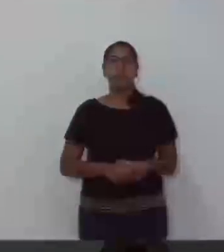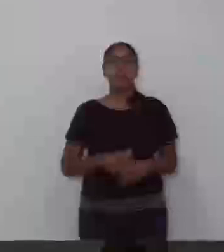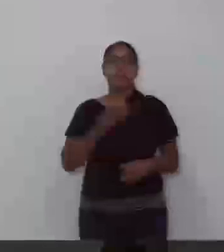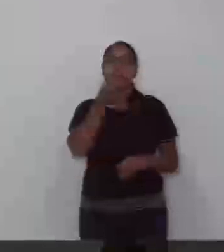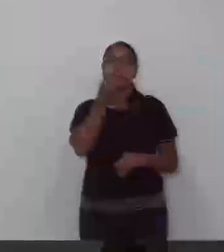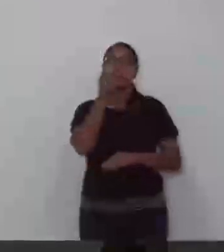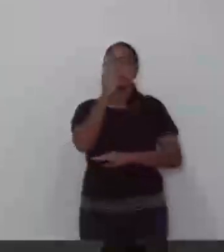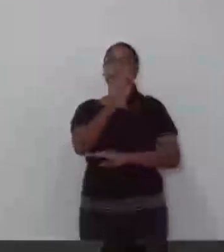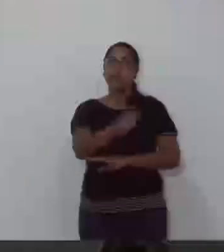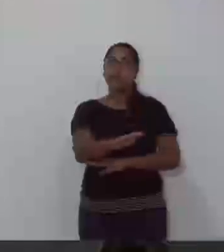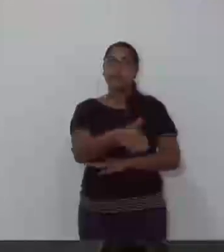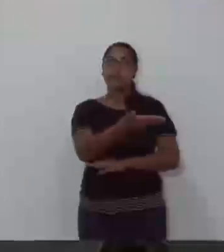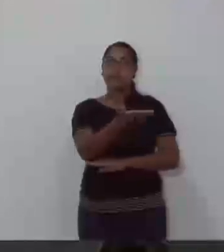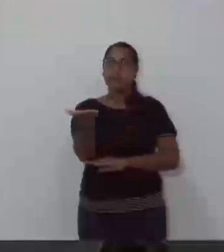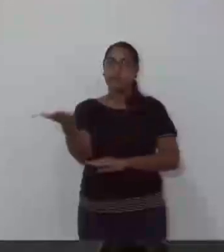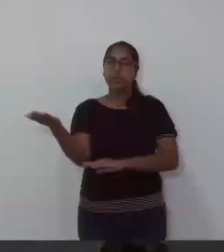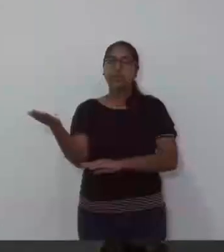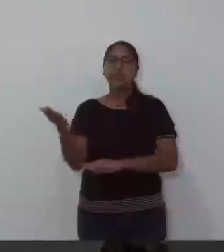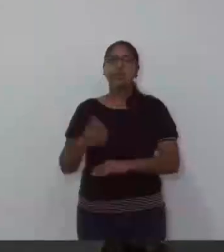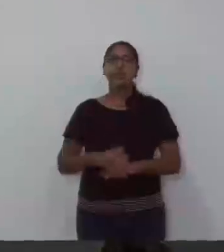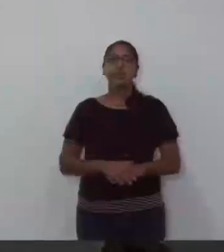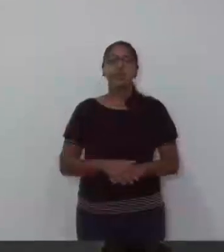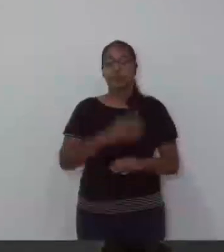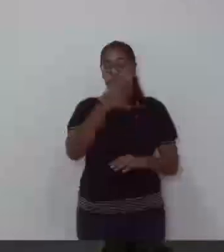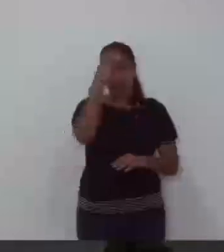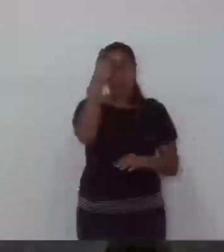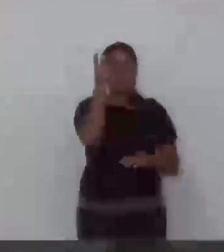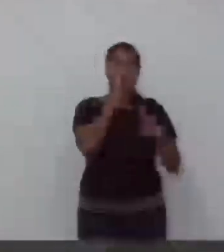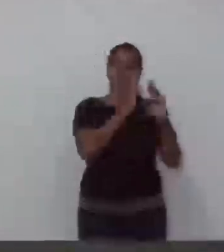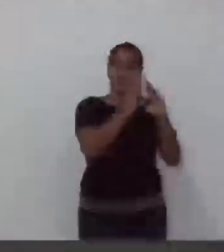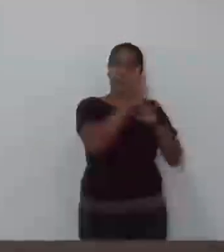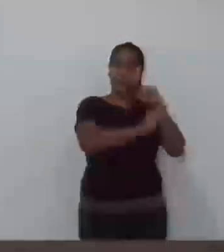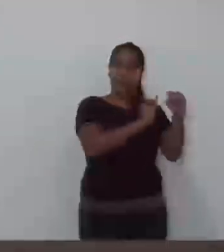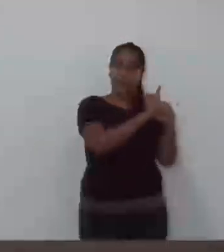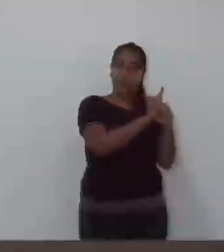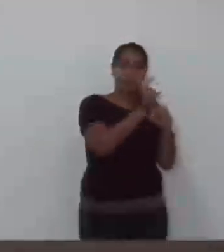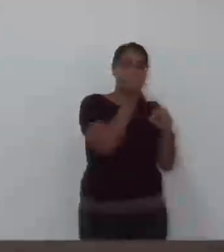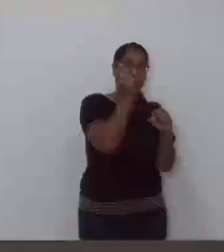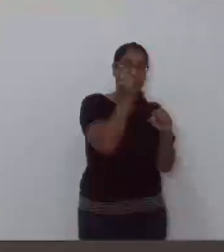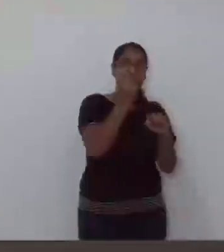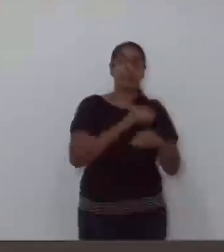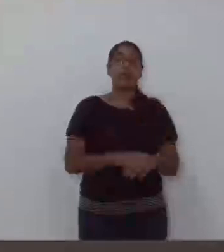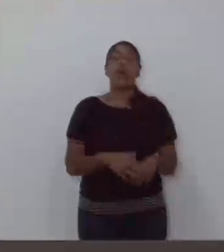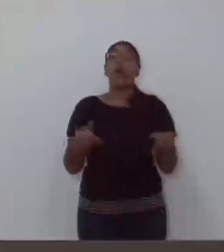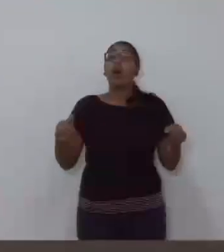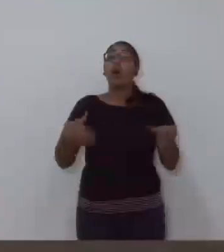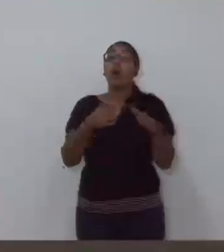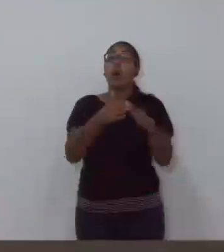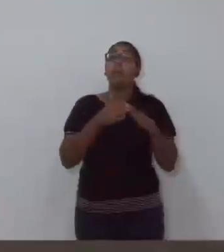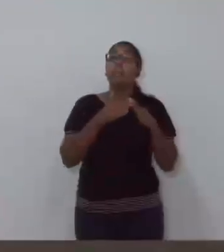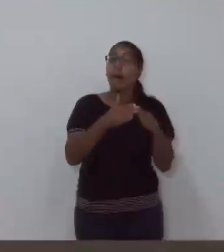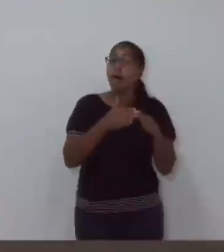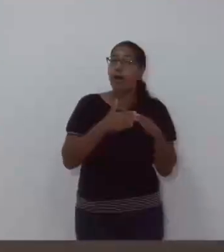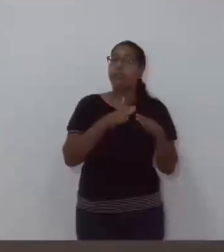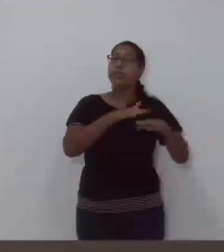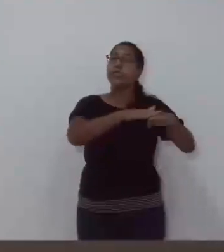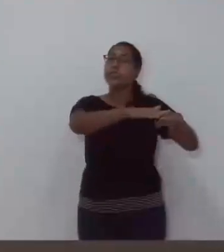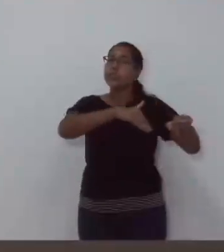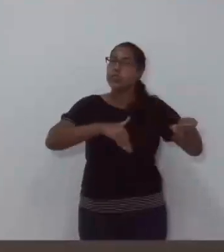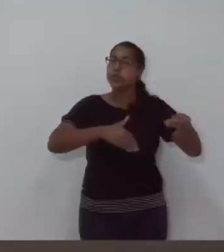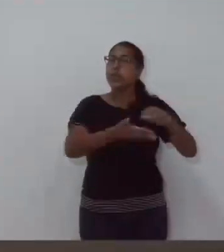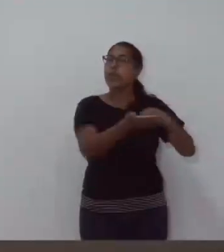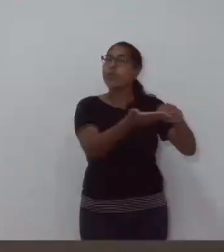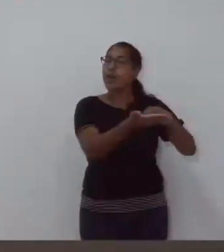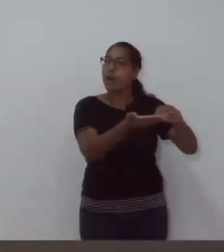Boa tarde ao público presente, aos internautas. Estou fazendo esse requerimento convocando